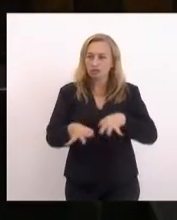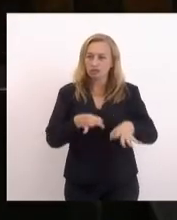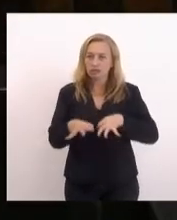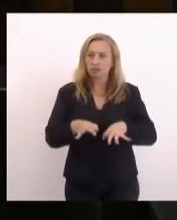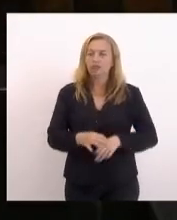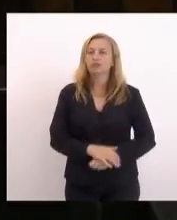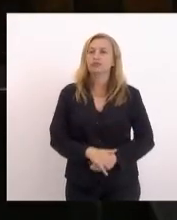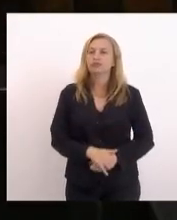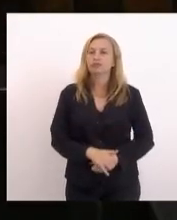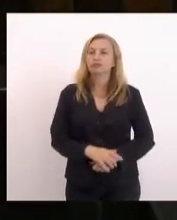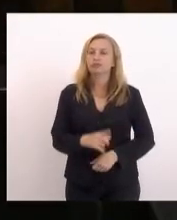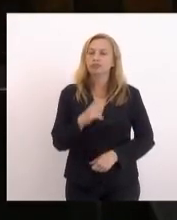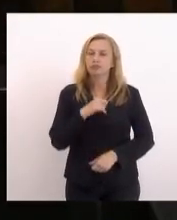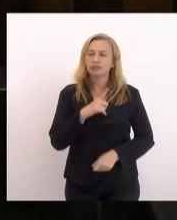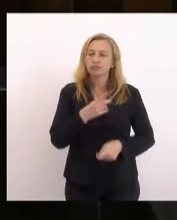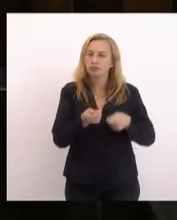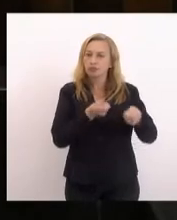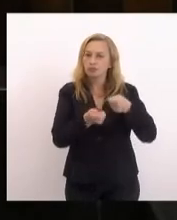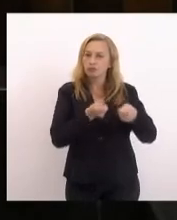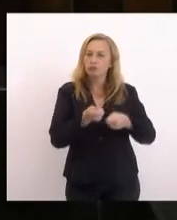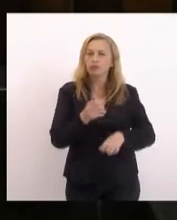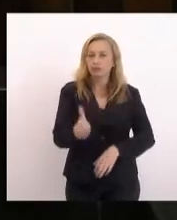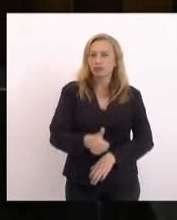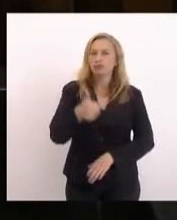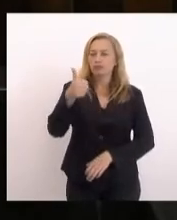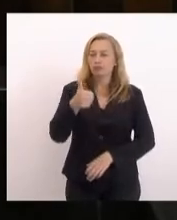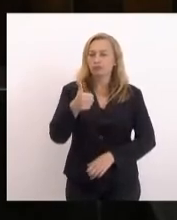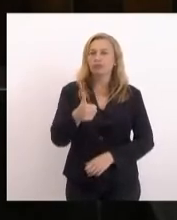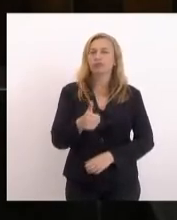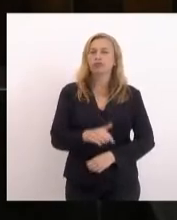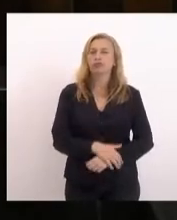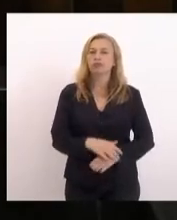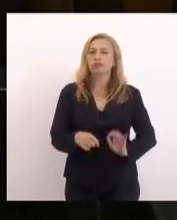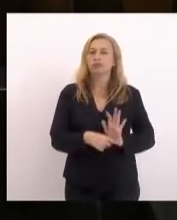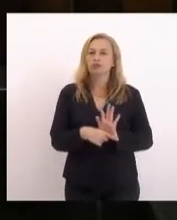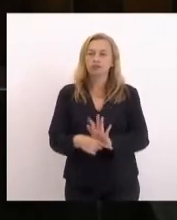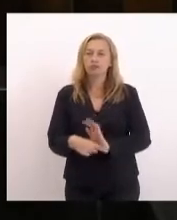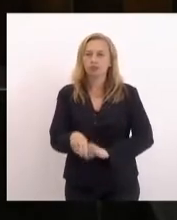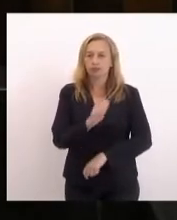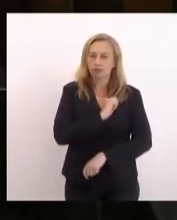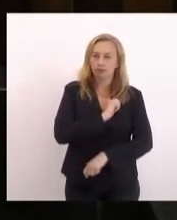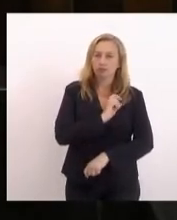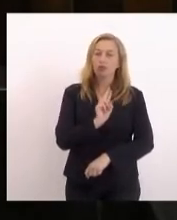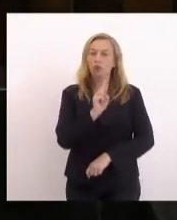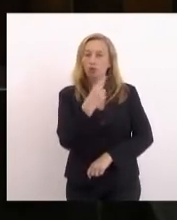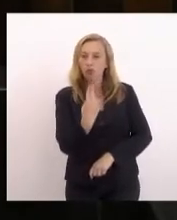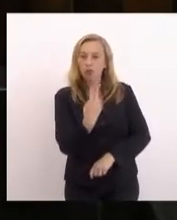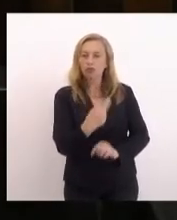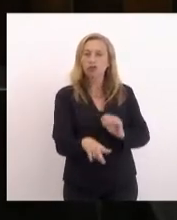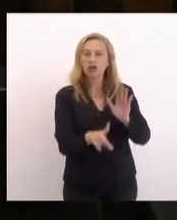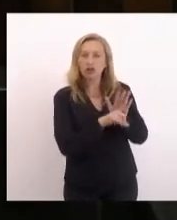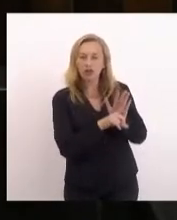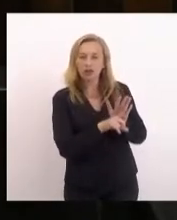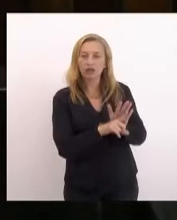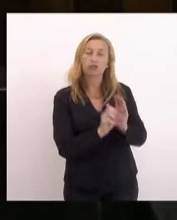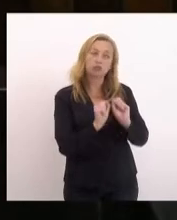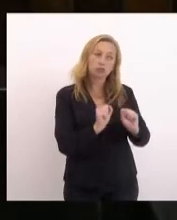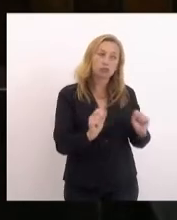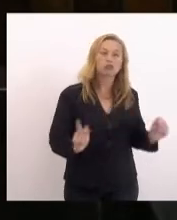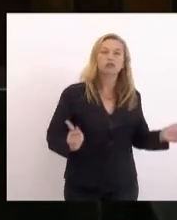ter um controle melhor sobre os benefícios fiscais ou, na legislação que venha a